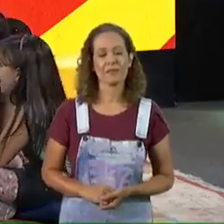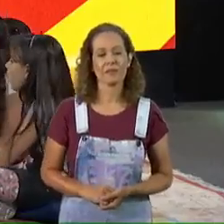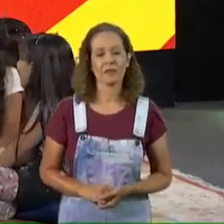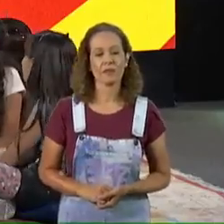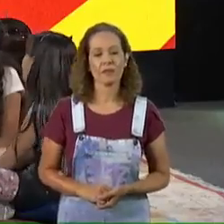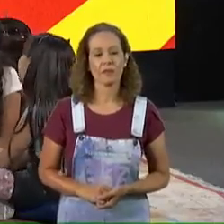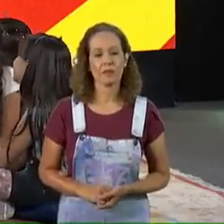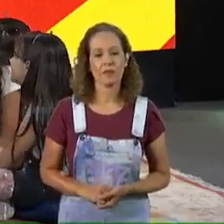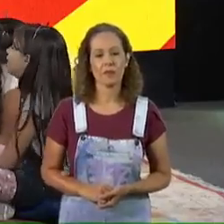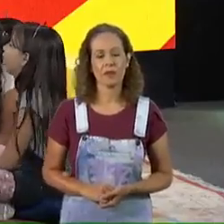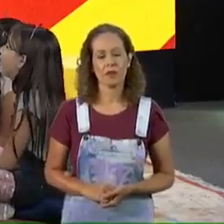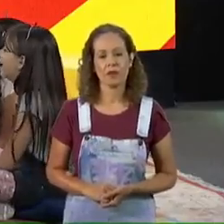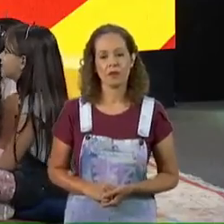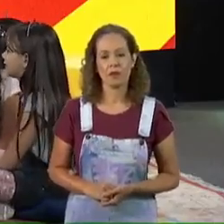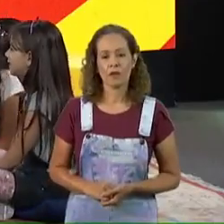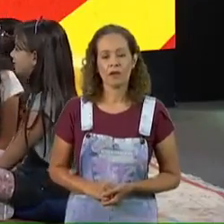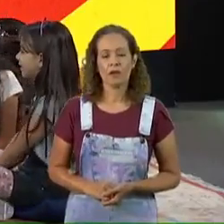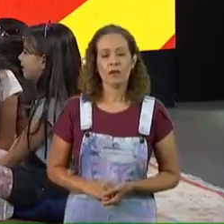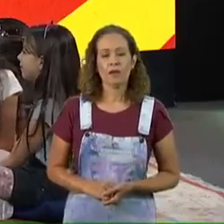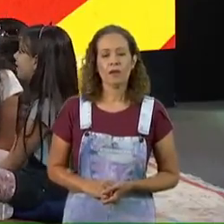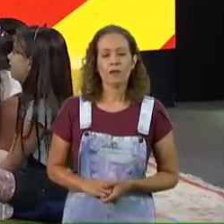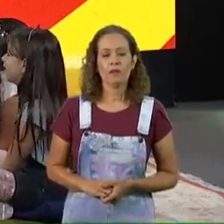hein?